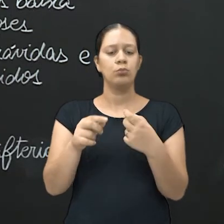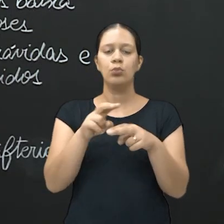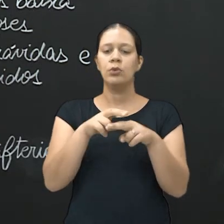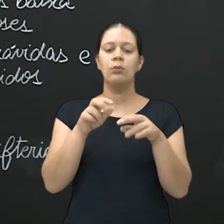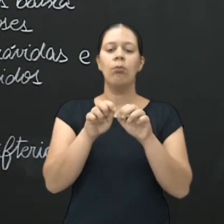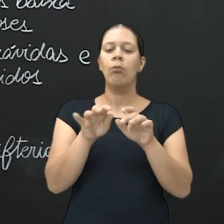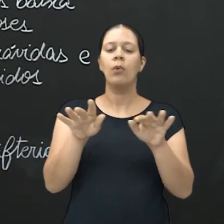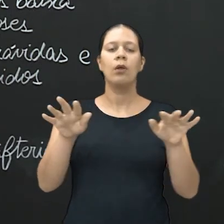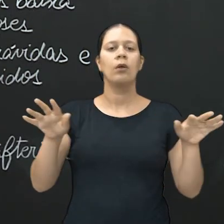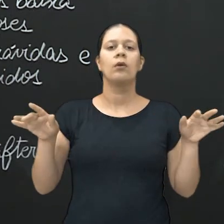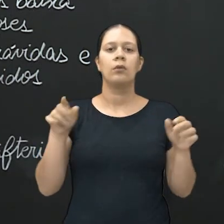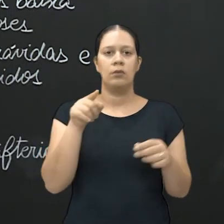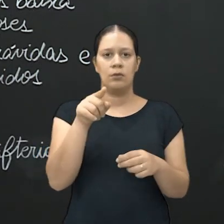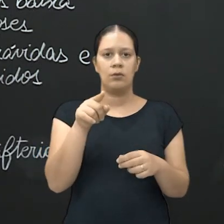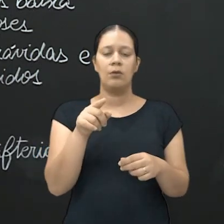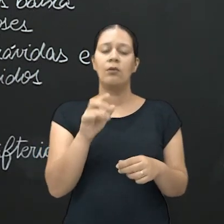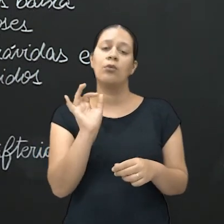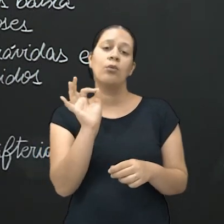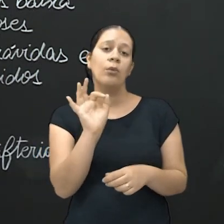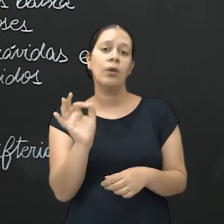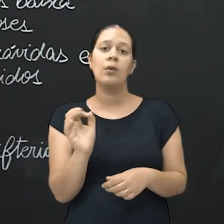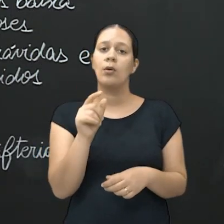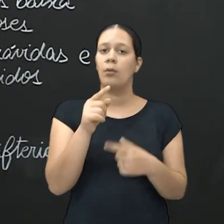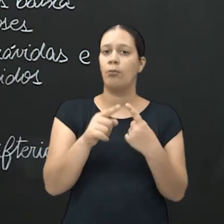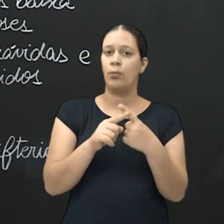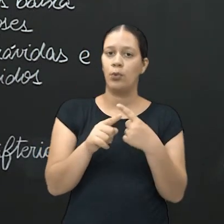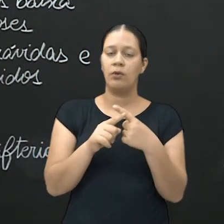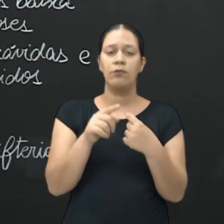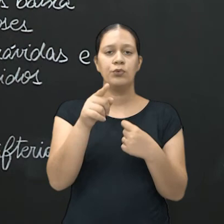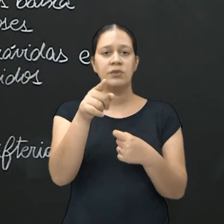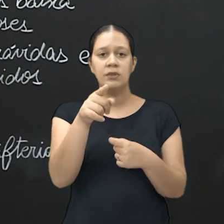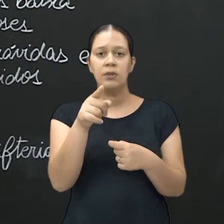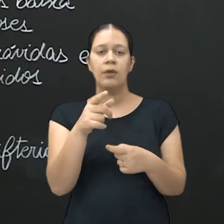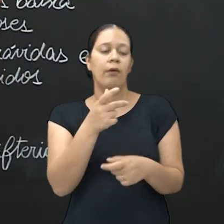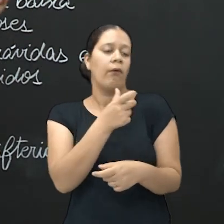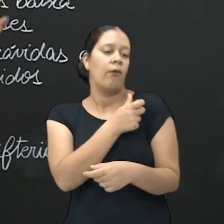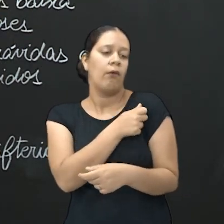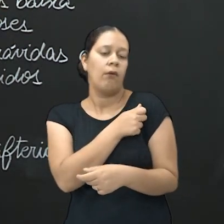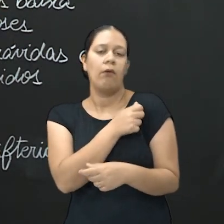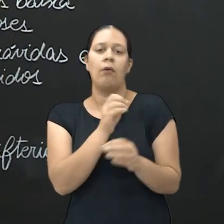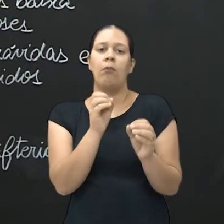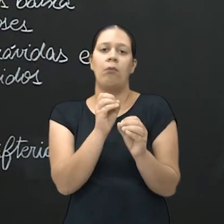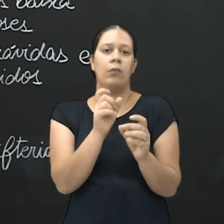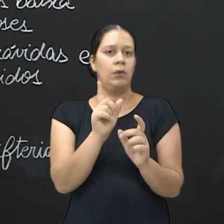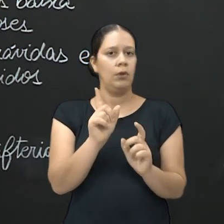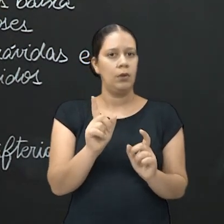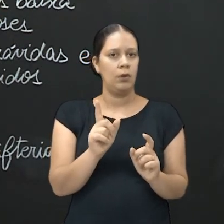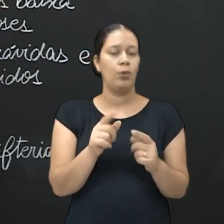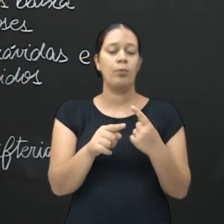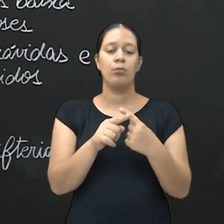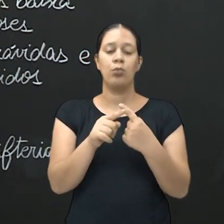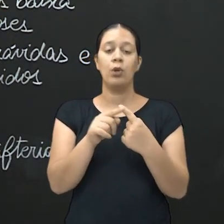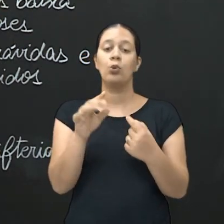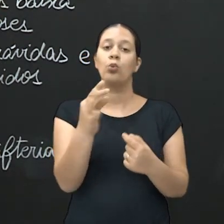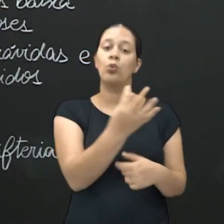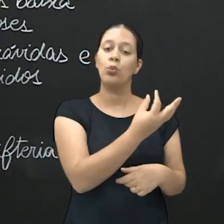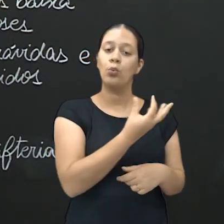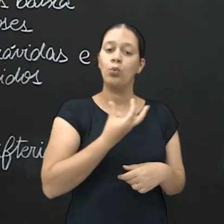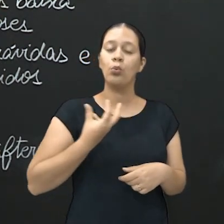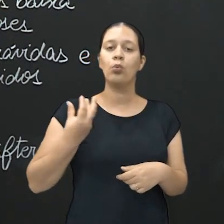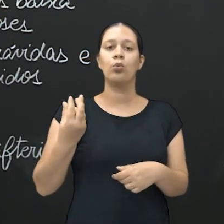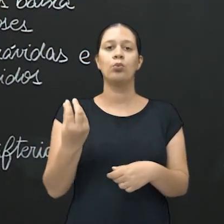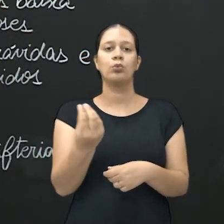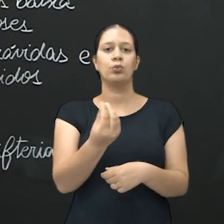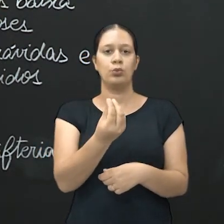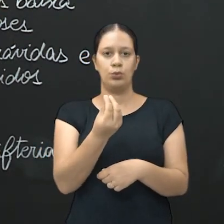fica doente. Não é porque porque a vacina não adianta nada, e sim porque no seu entorno as pessoas estão vacinadas, então criaram uma